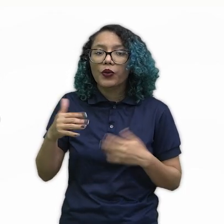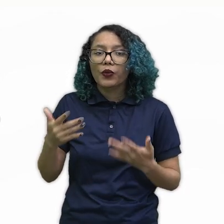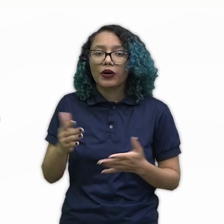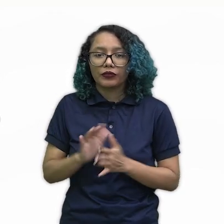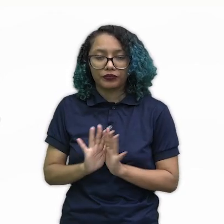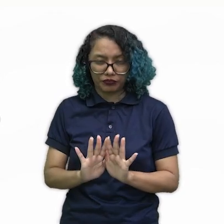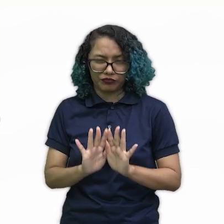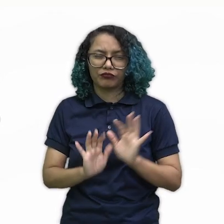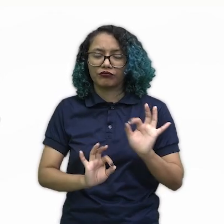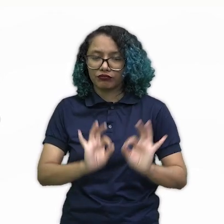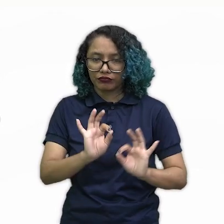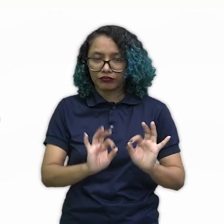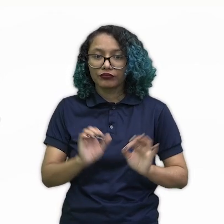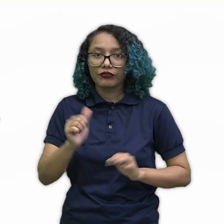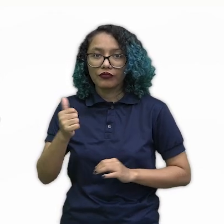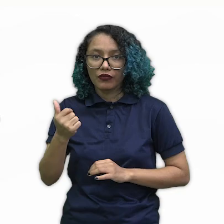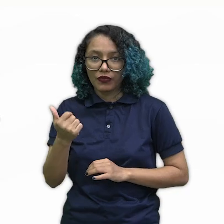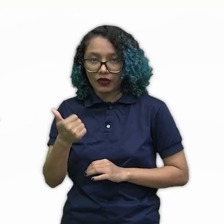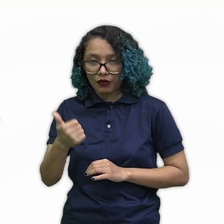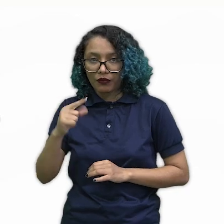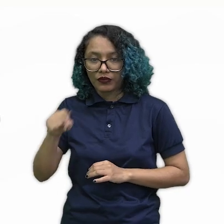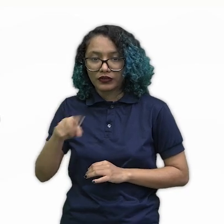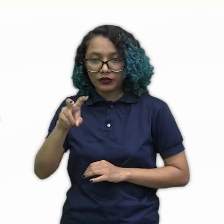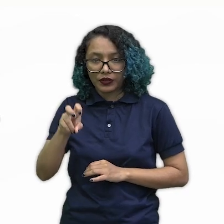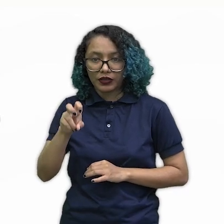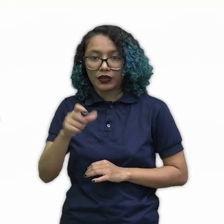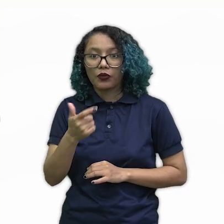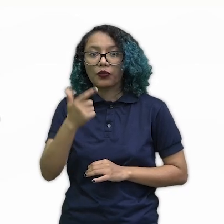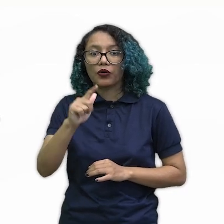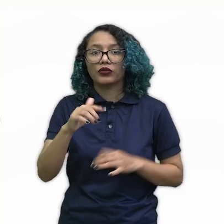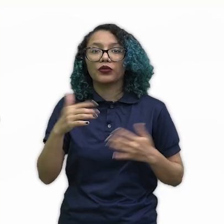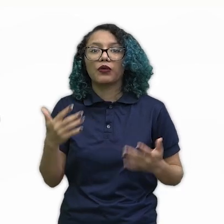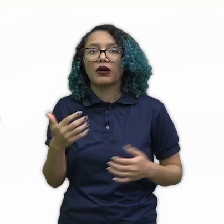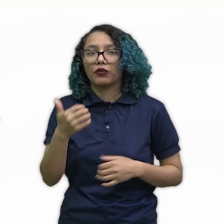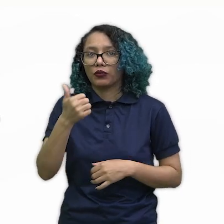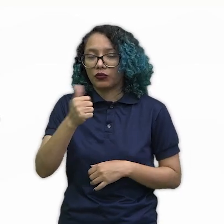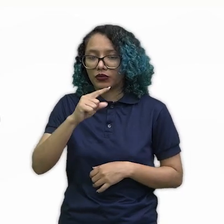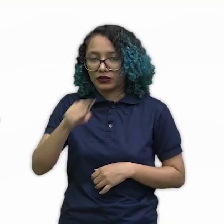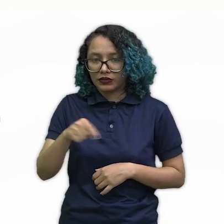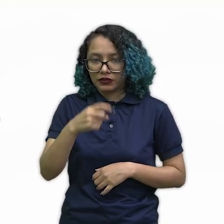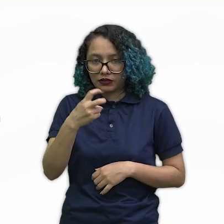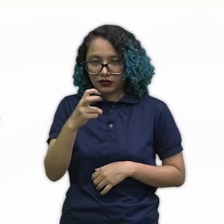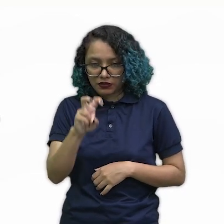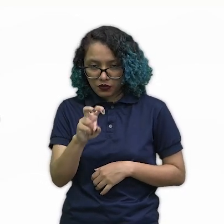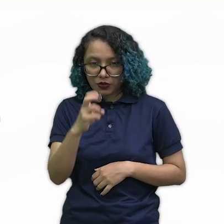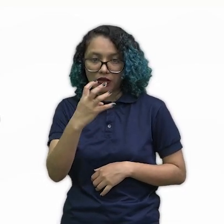tá? Depois de 1,50 vem quem? Vem 1,54.